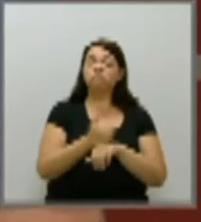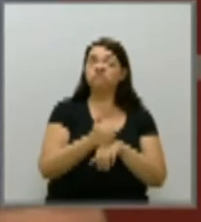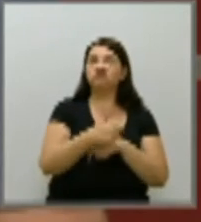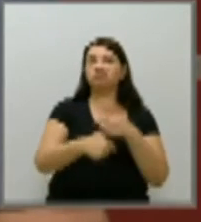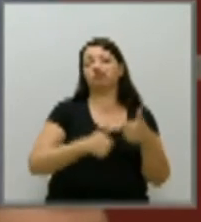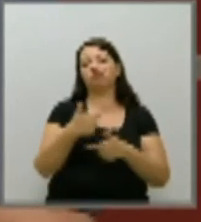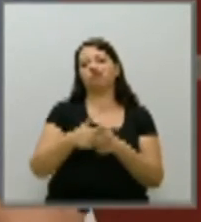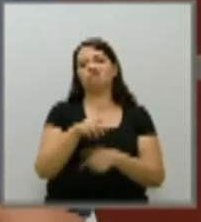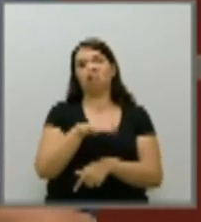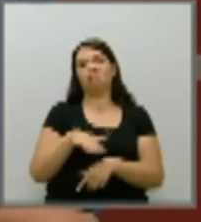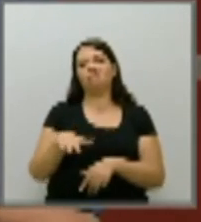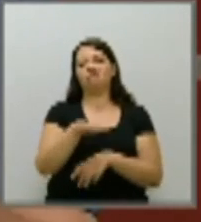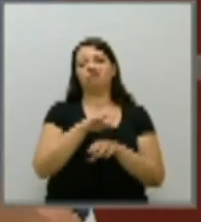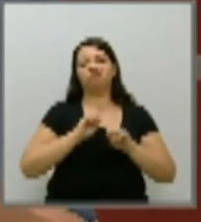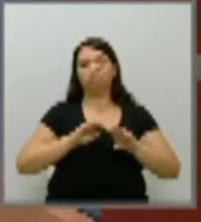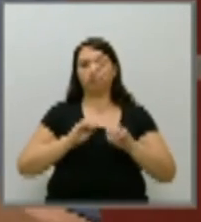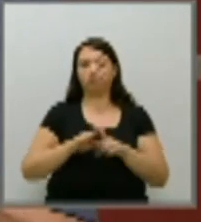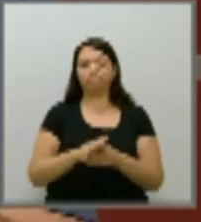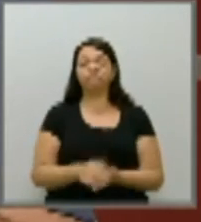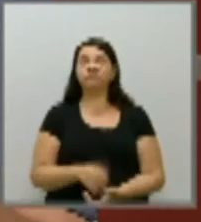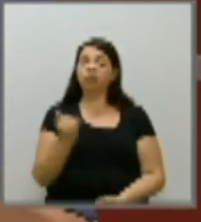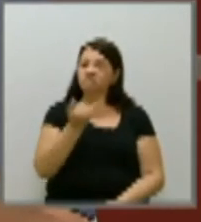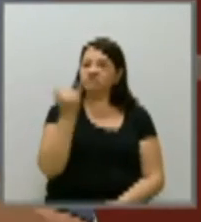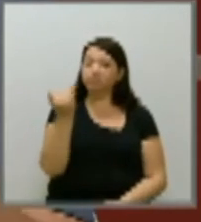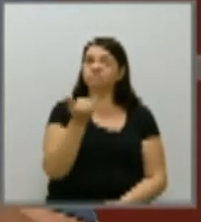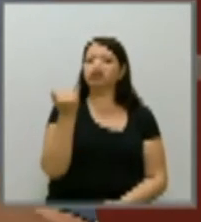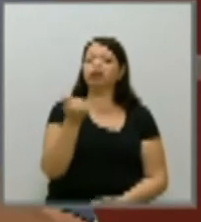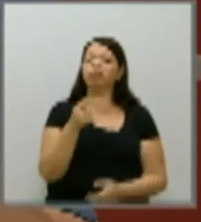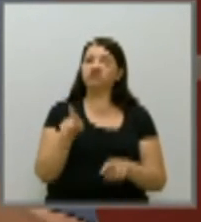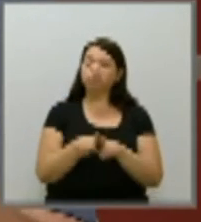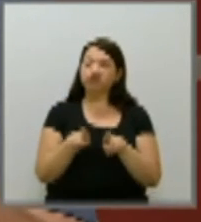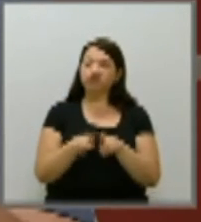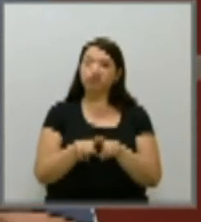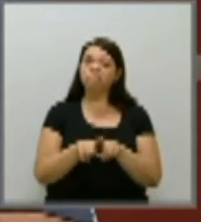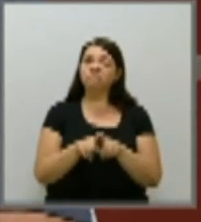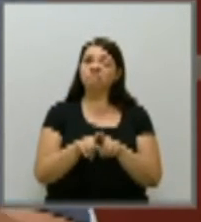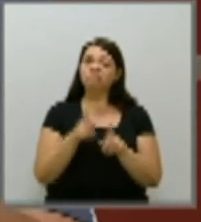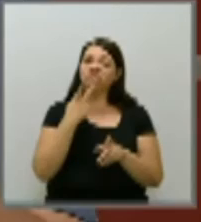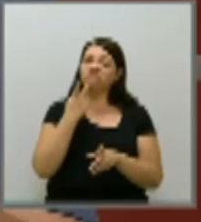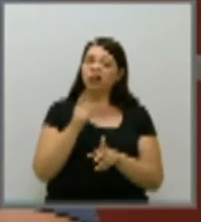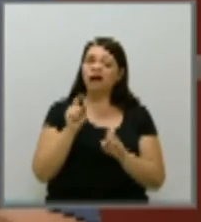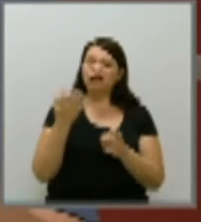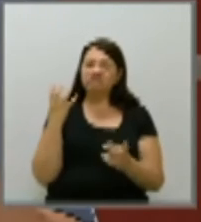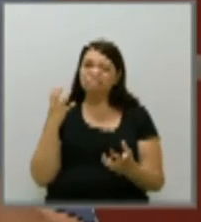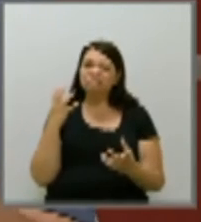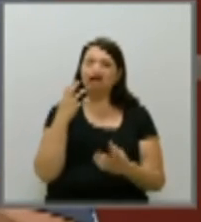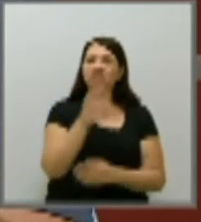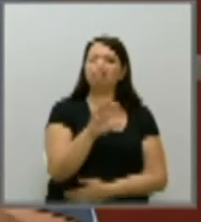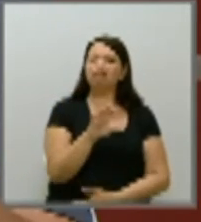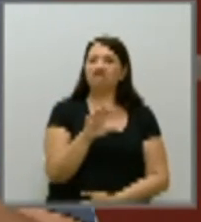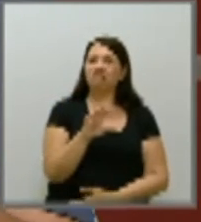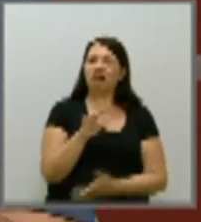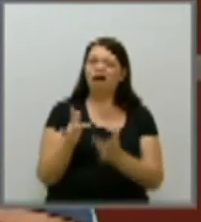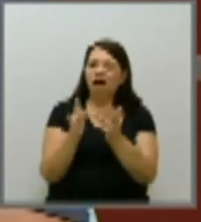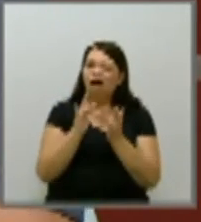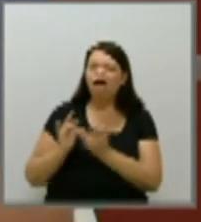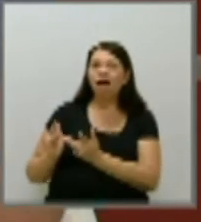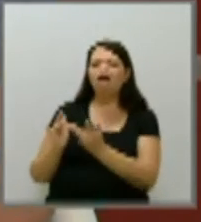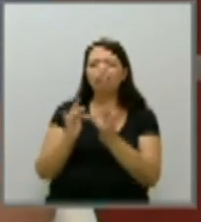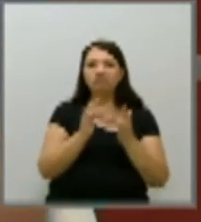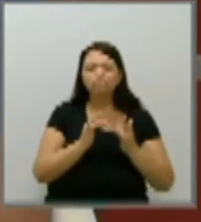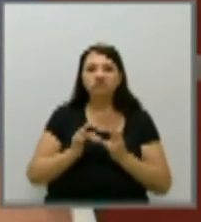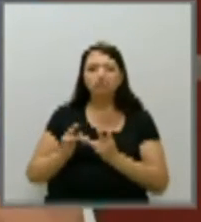em educação do município. Isso é essencial. E é importante colocar que esse ataque que vem sendo articulado